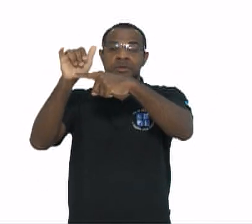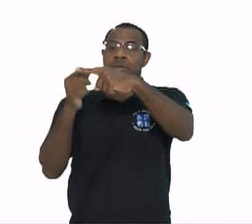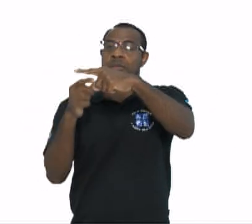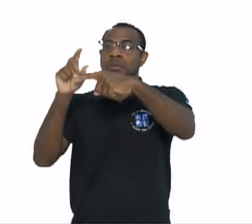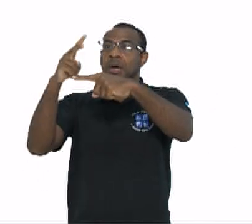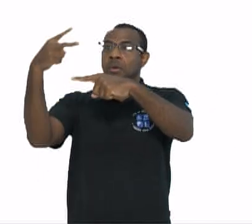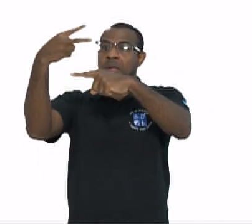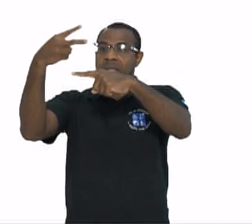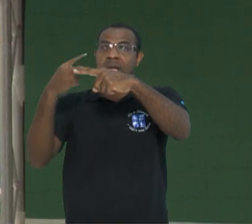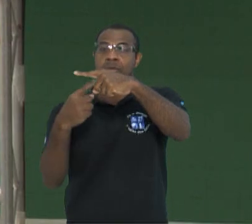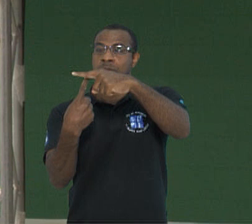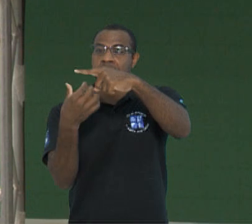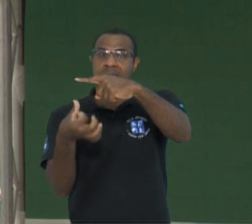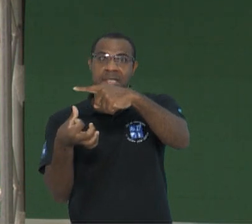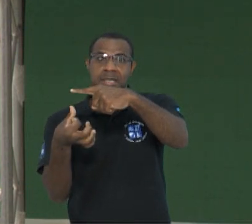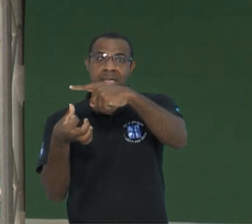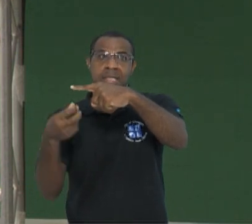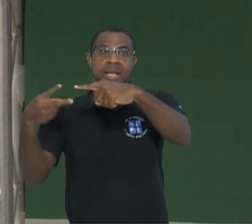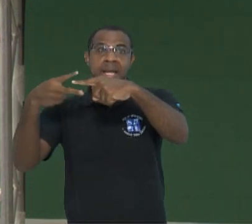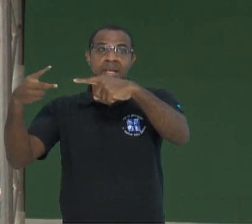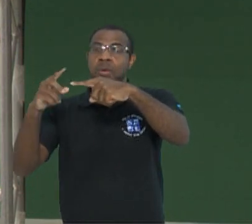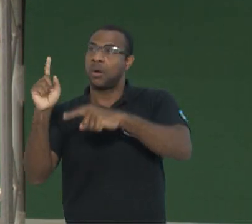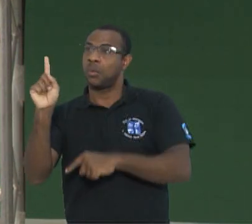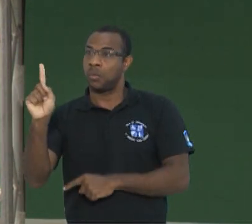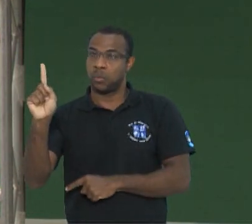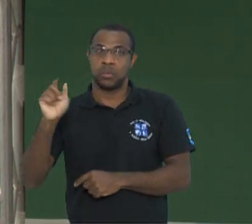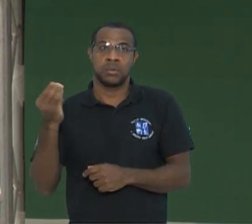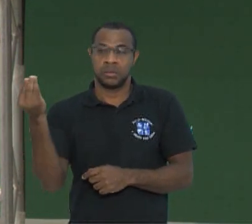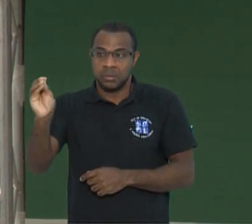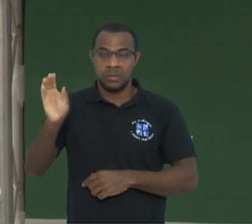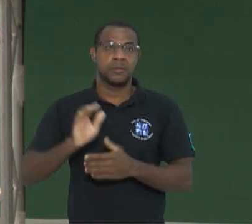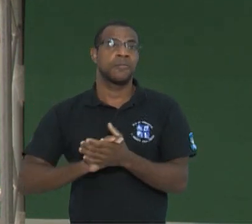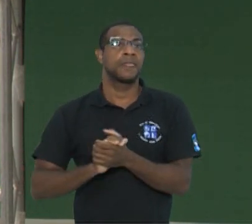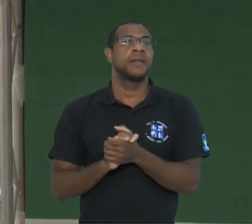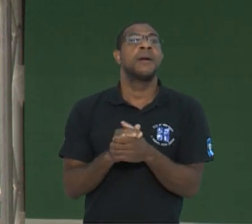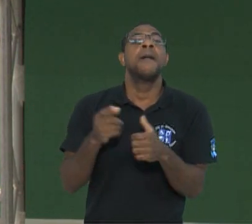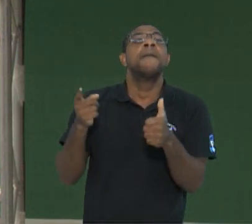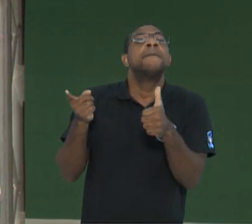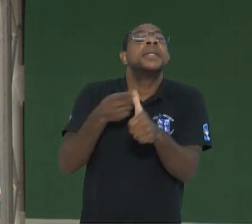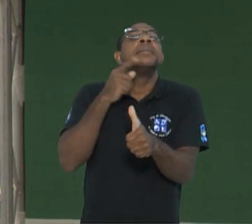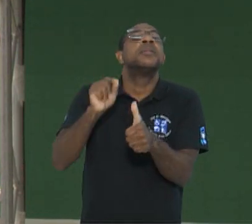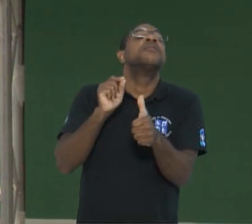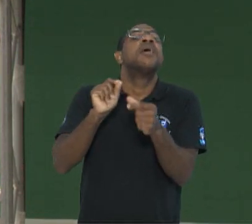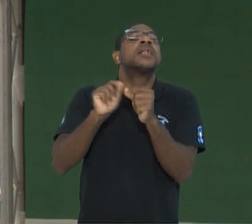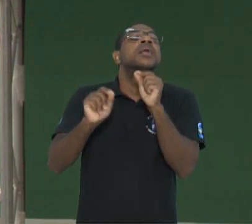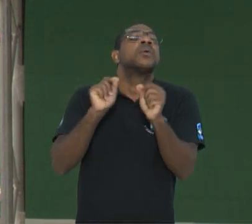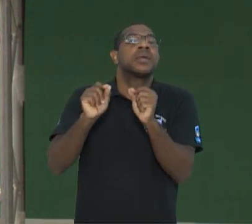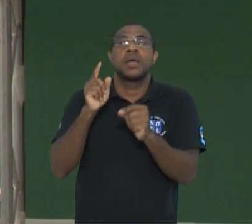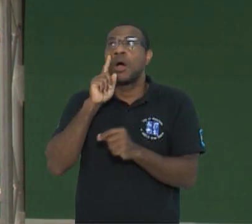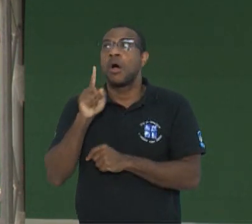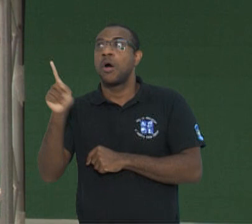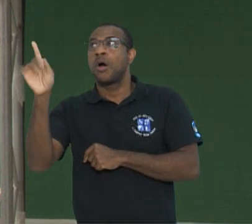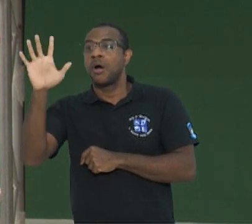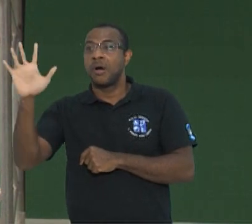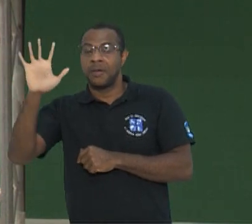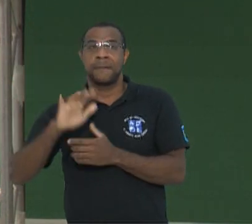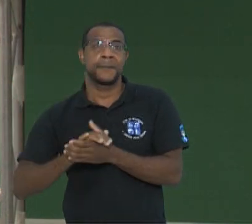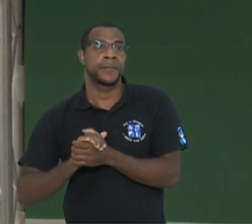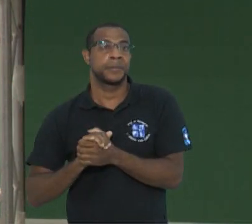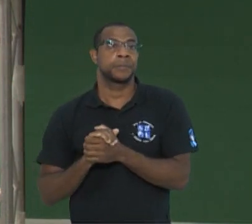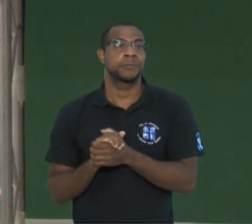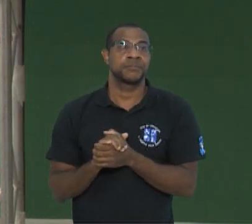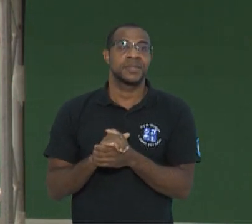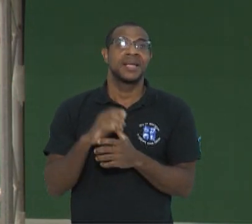igual a 1. Primeiro passo, sempre o primeiro passo que a professora fala para vocês, quem já assistiu às minhas aulas